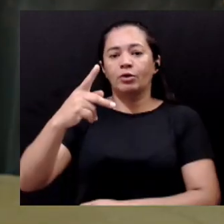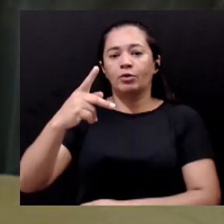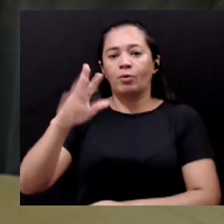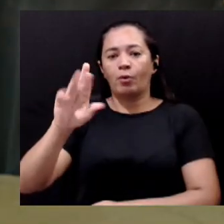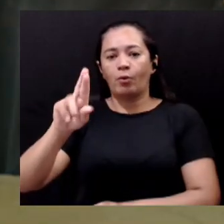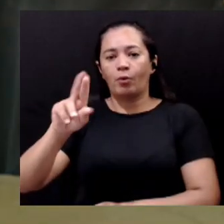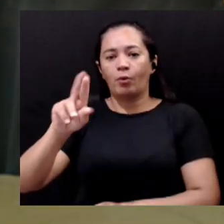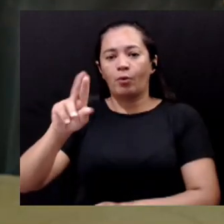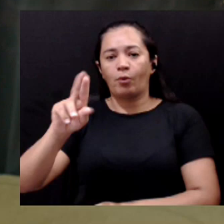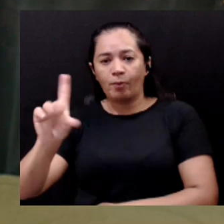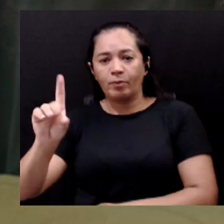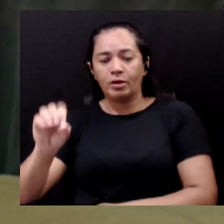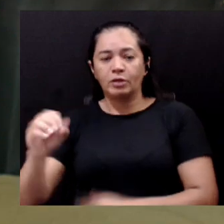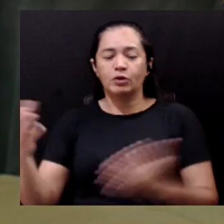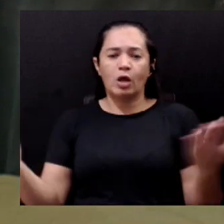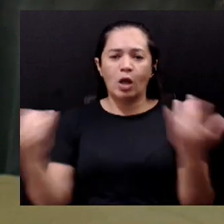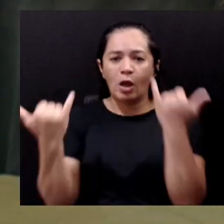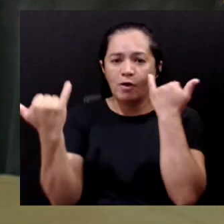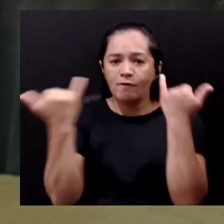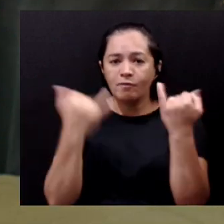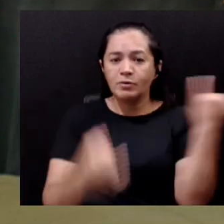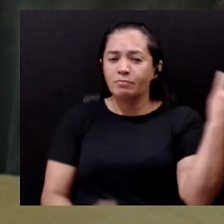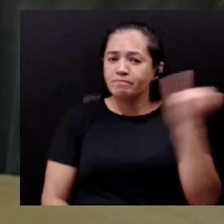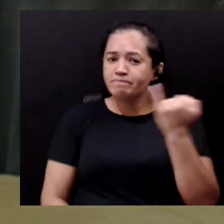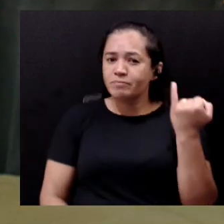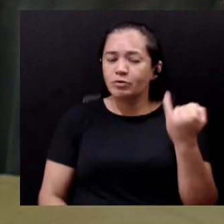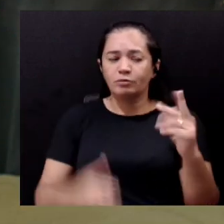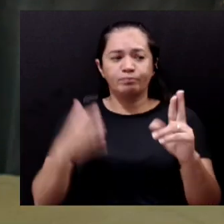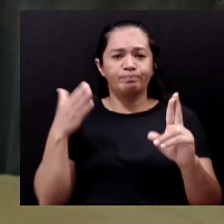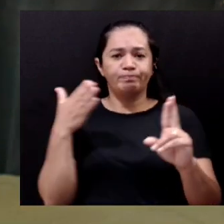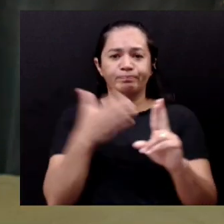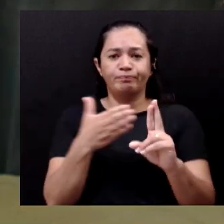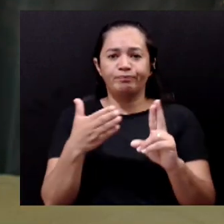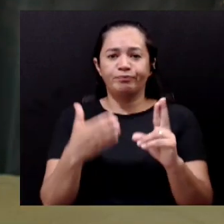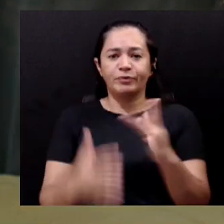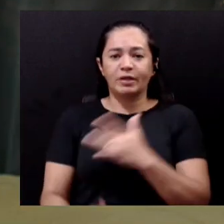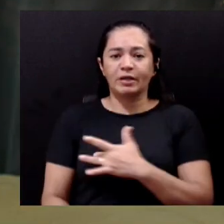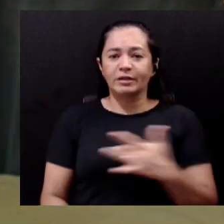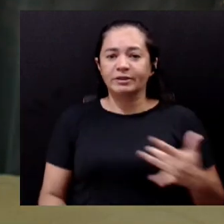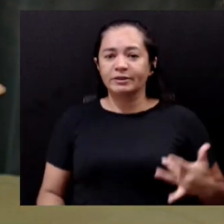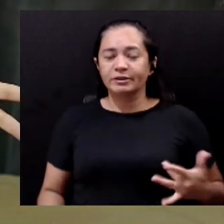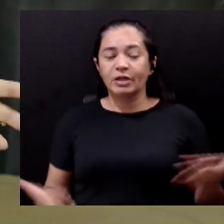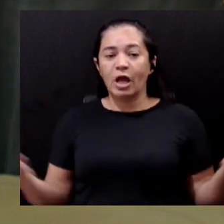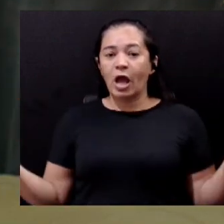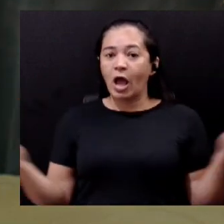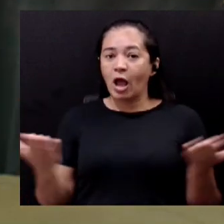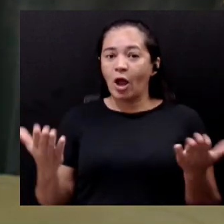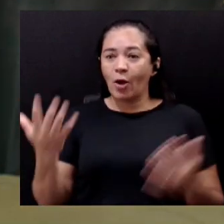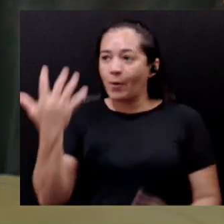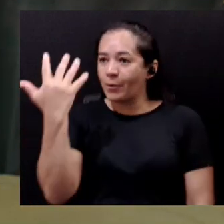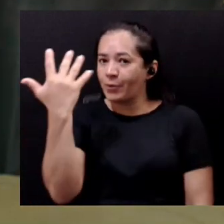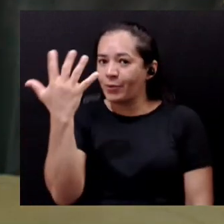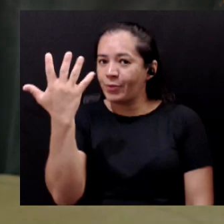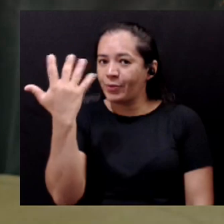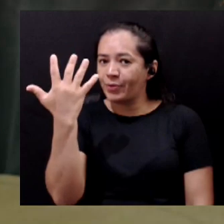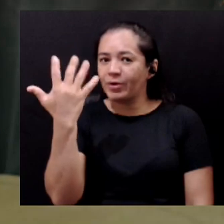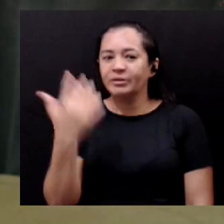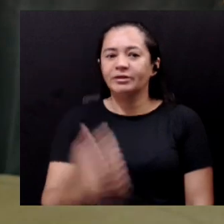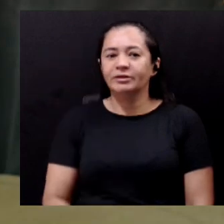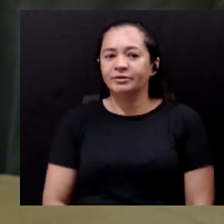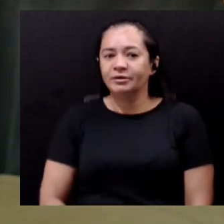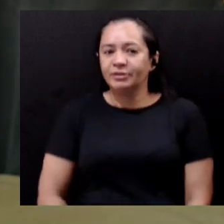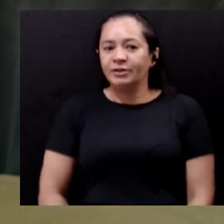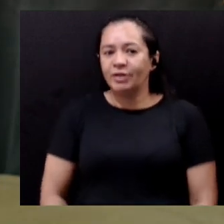né, referente à saúde do município de Campinas. E agora a previsão do tempo chegando para você. Previsão para hoje, terça-feira,